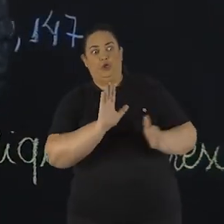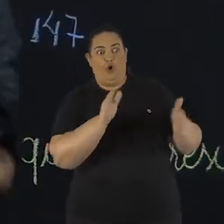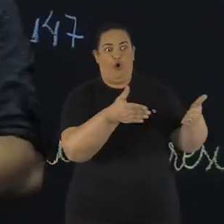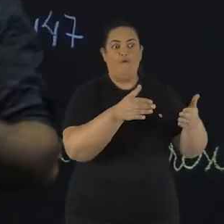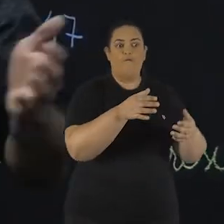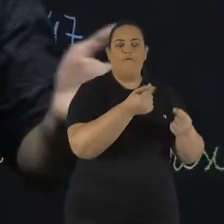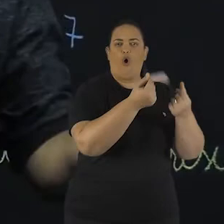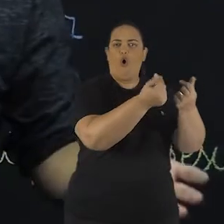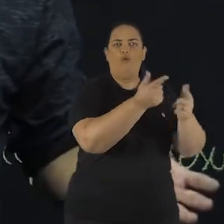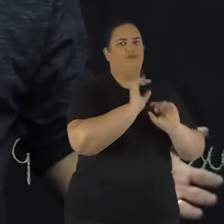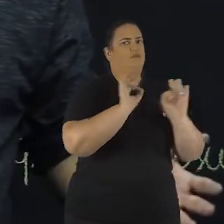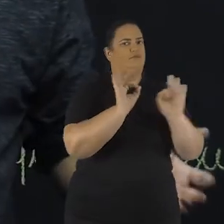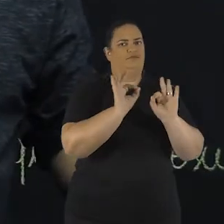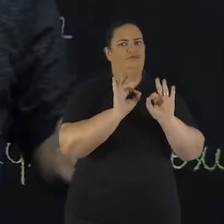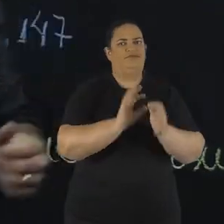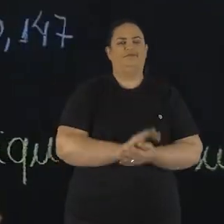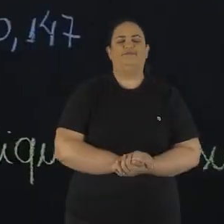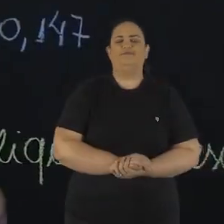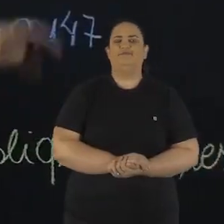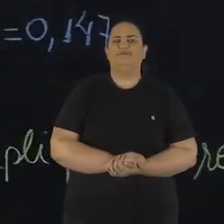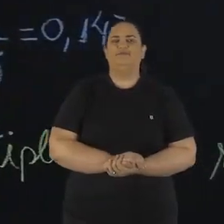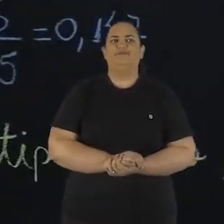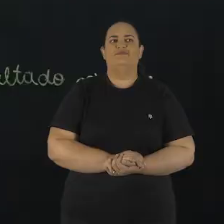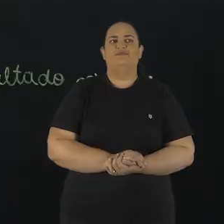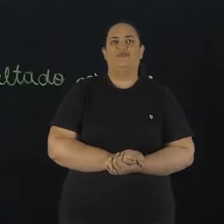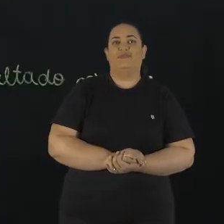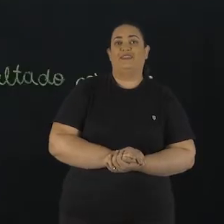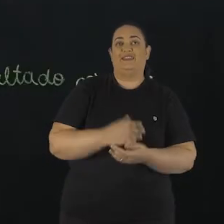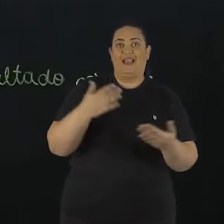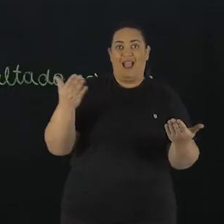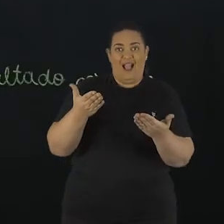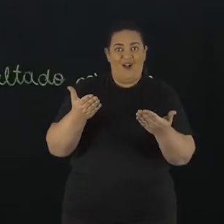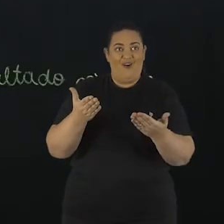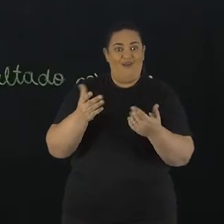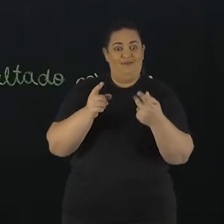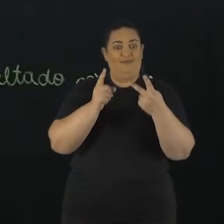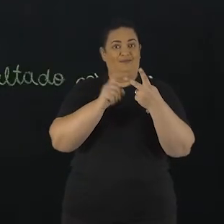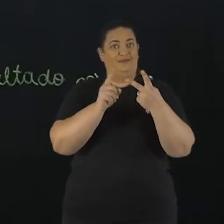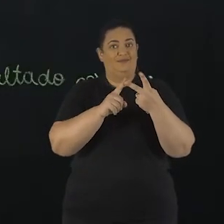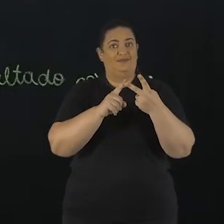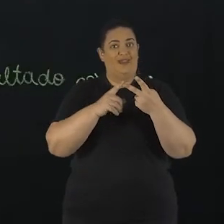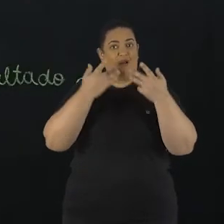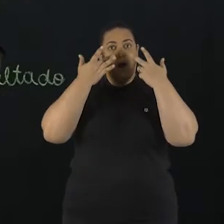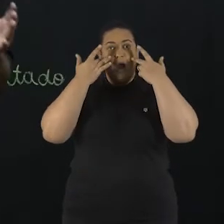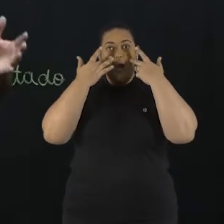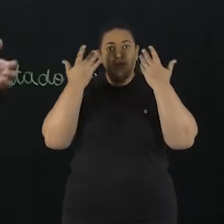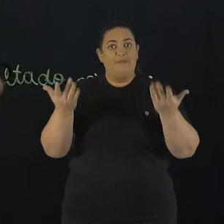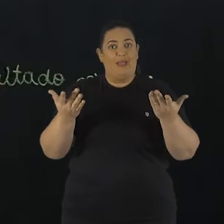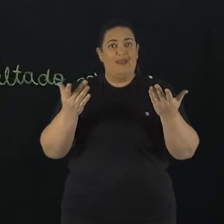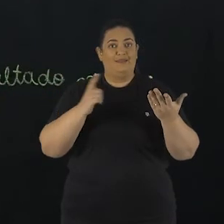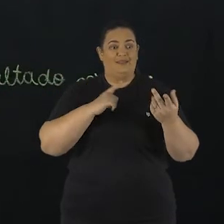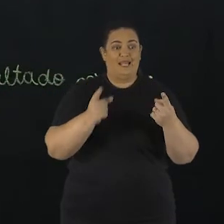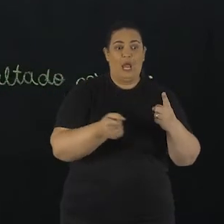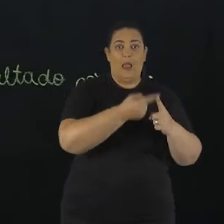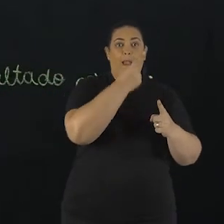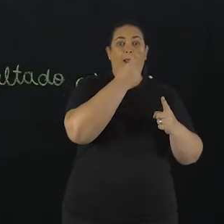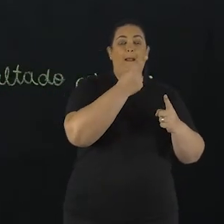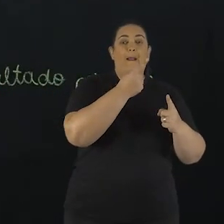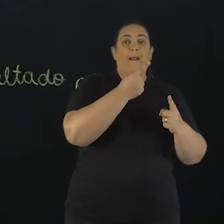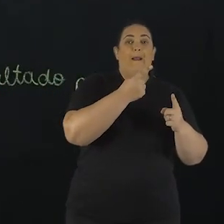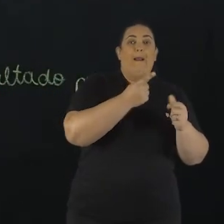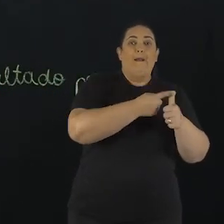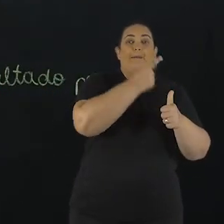dinheiro envolvida nessa situação, tá bom? Aqui nesse caso eu tenho uma peça, onde na estreia dessa peça